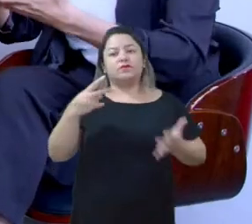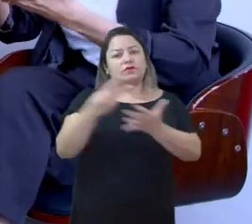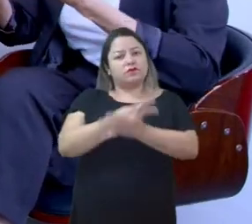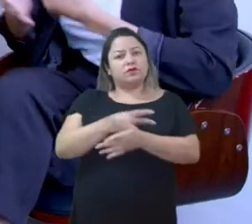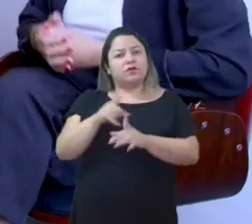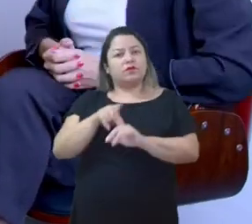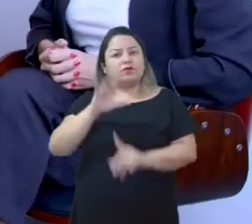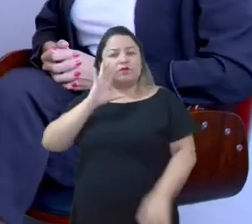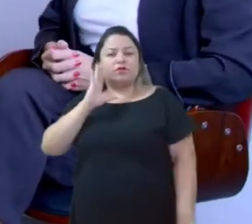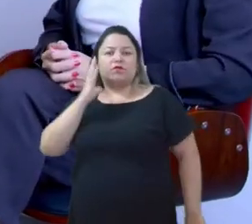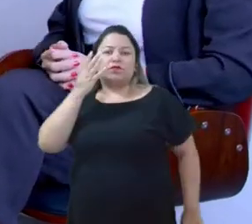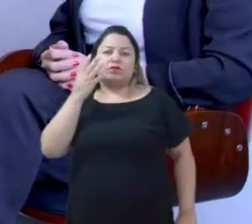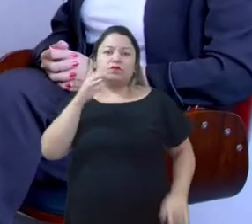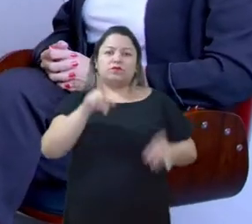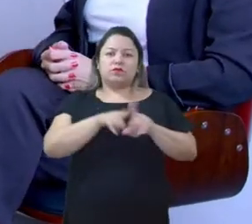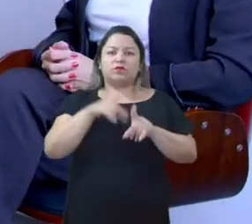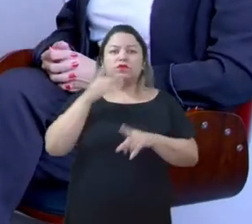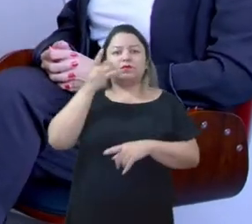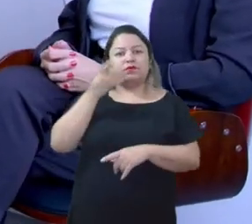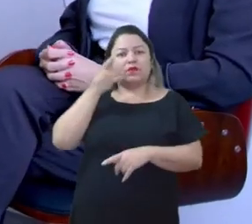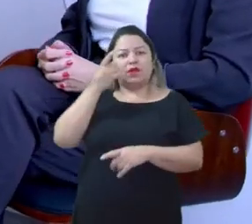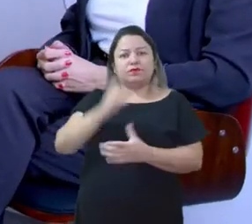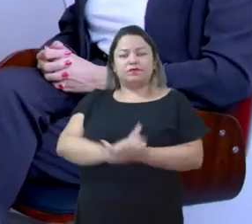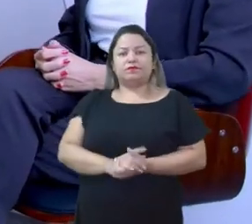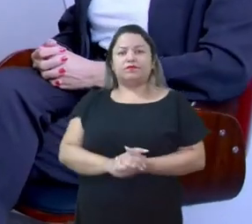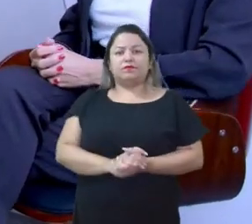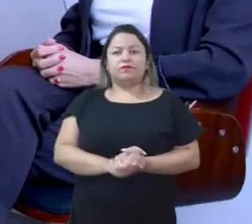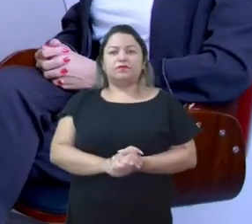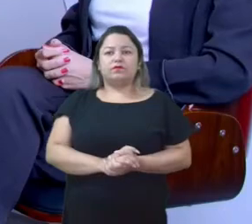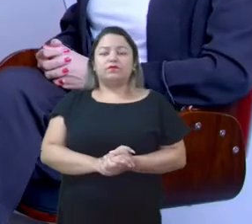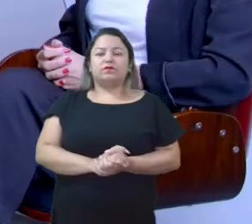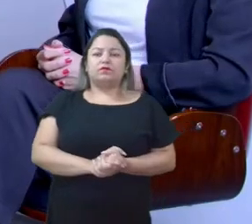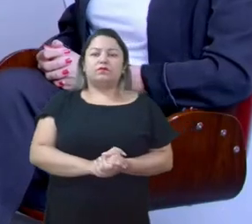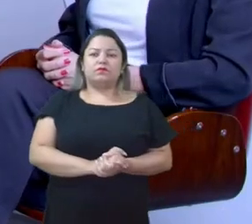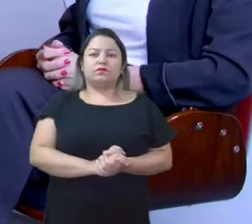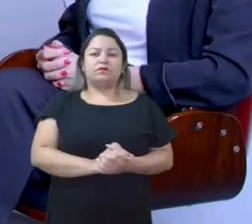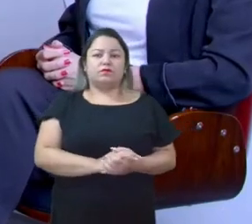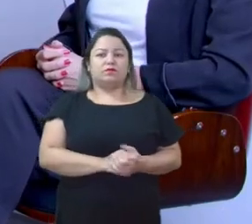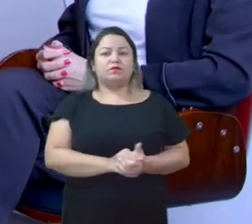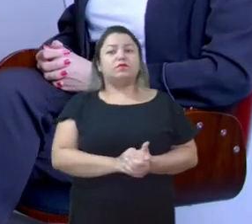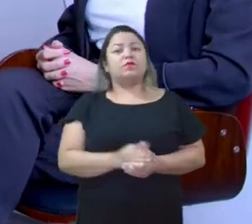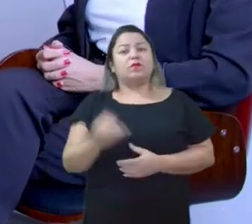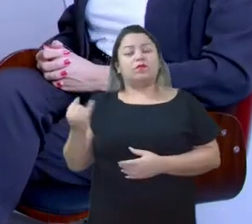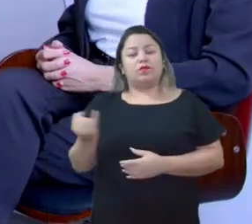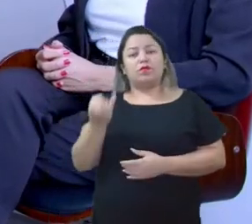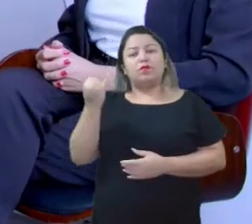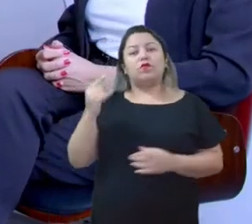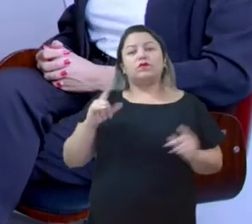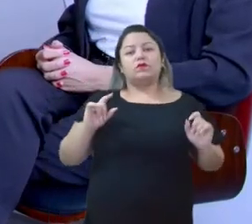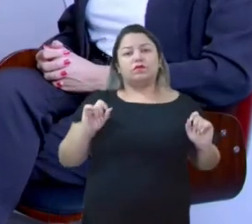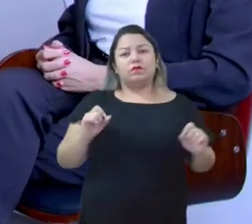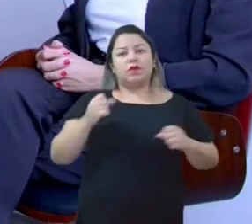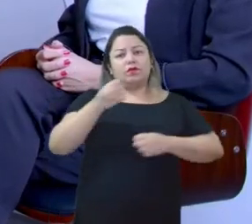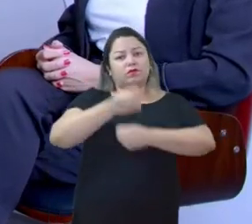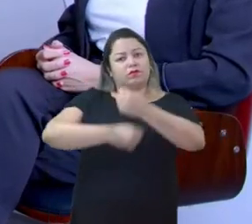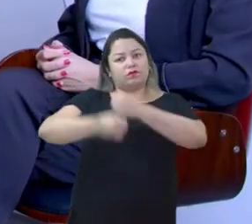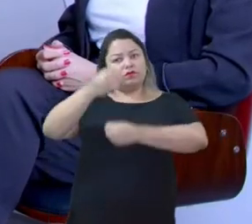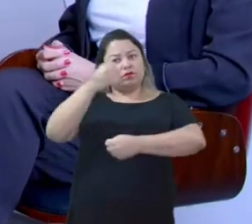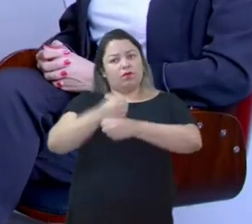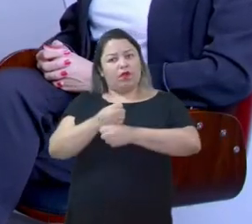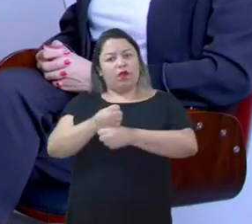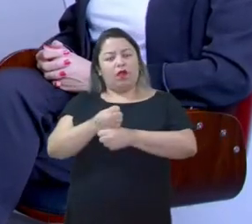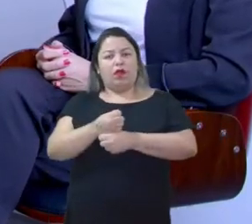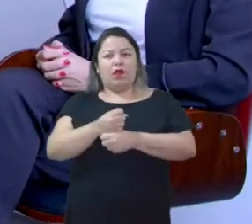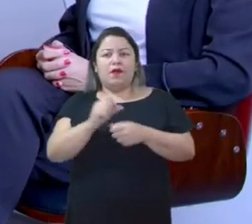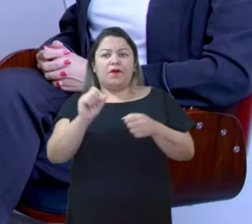essa decisão dos parlamentares? É fundamental. Eu mesmo, no ano passado, quando a gente